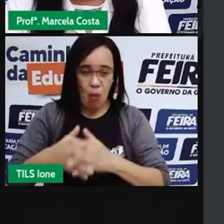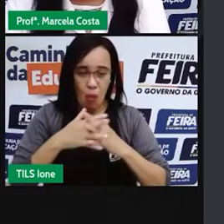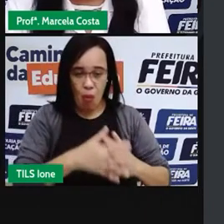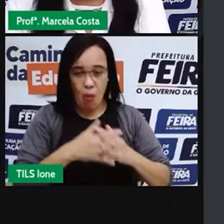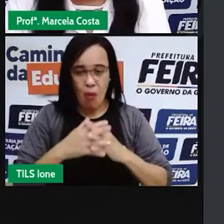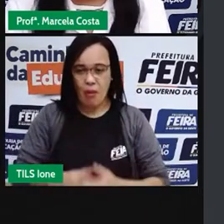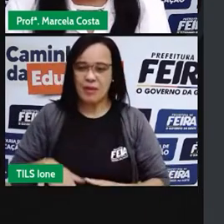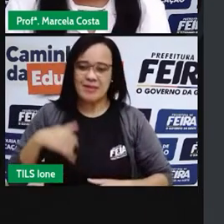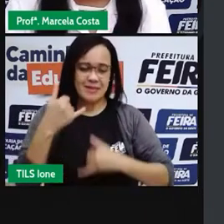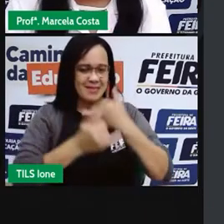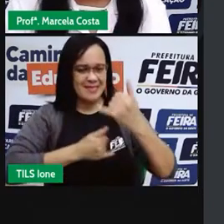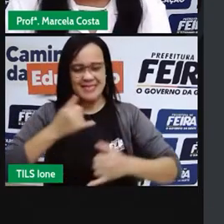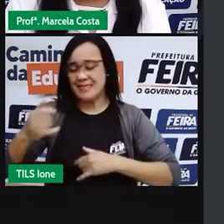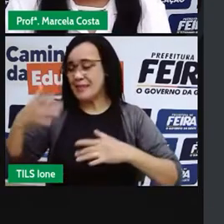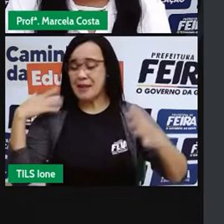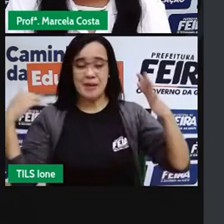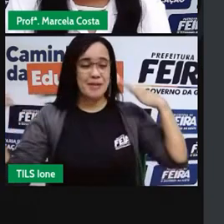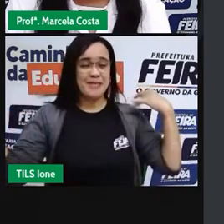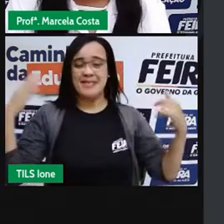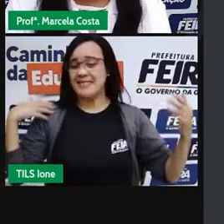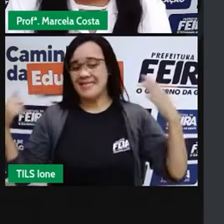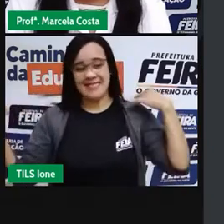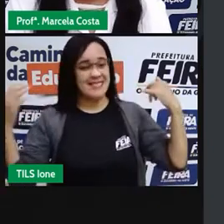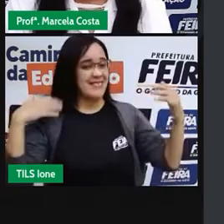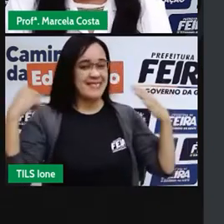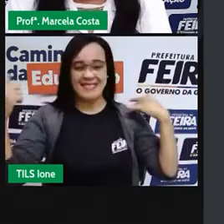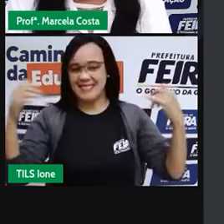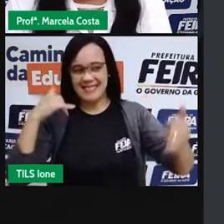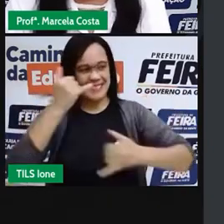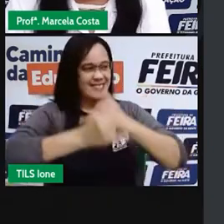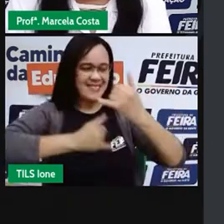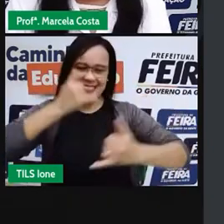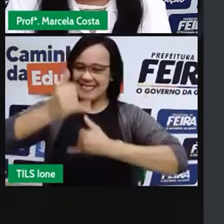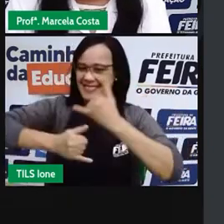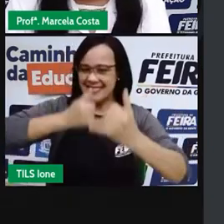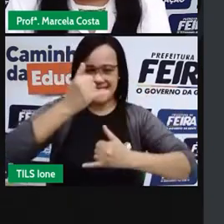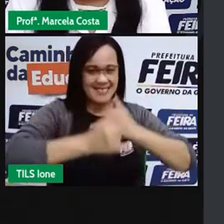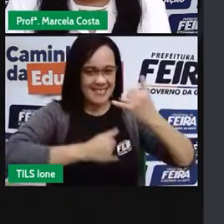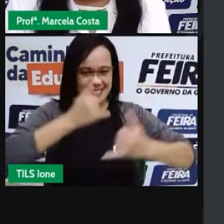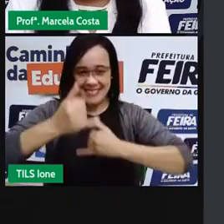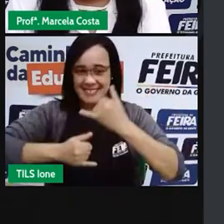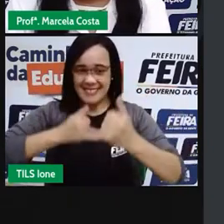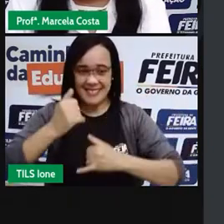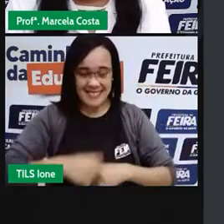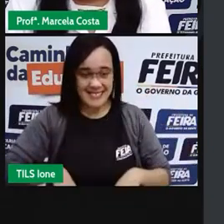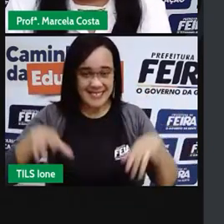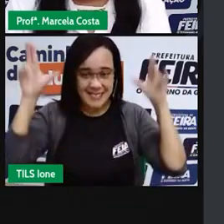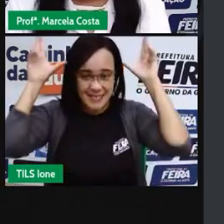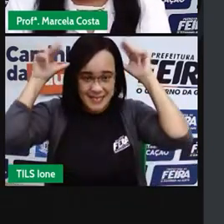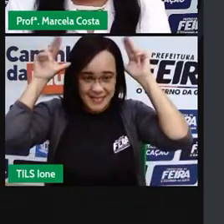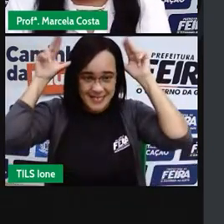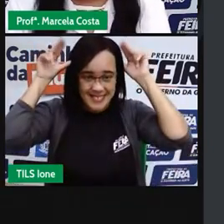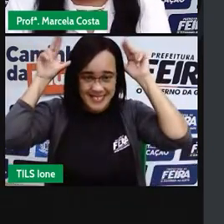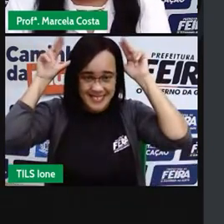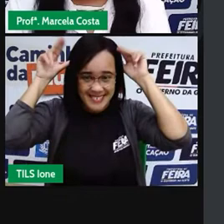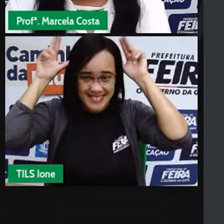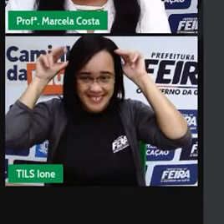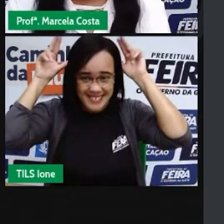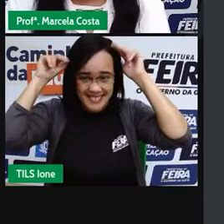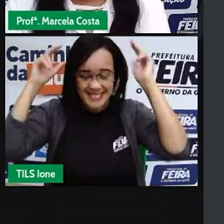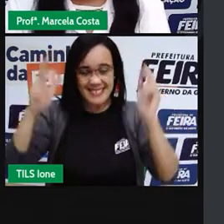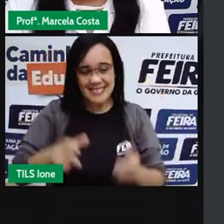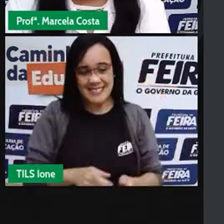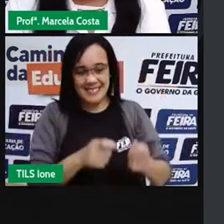Se diverte montando em pelo do animal, agarrando suas crinas esticadas e o